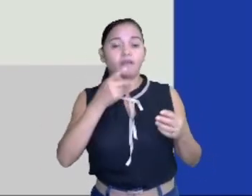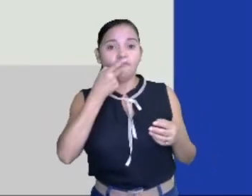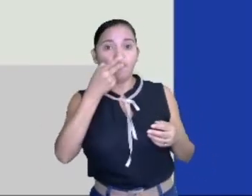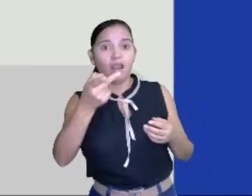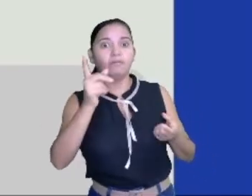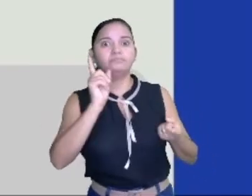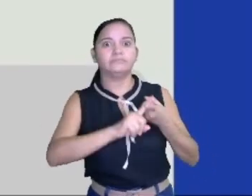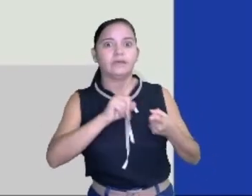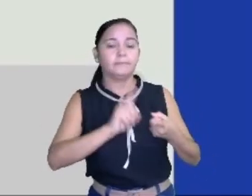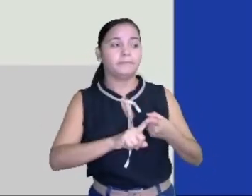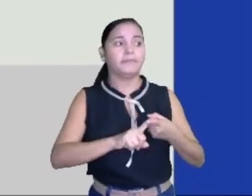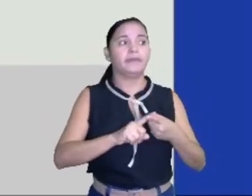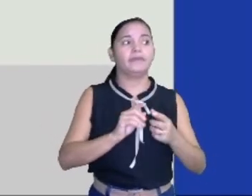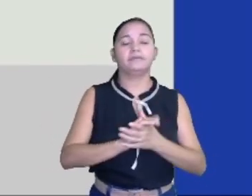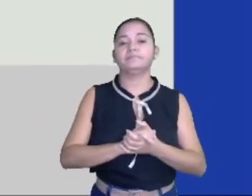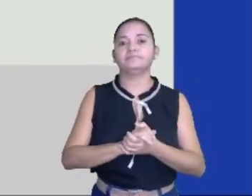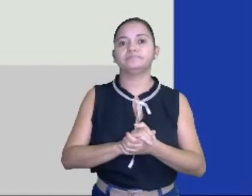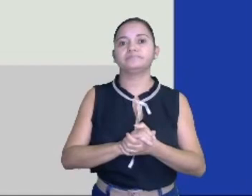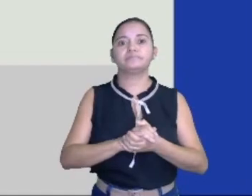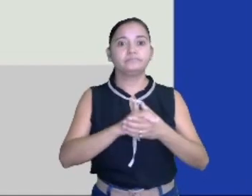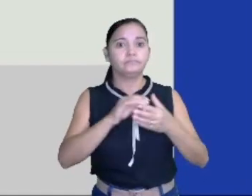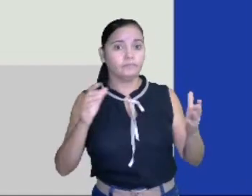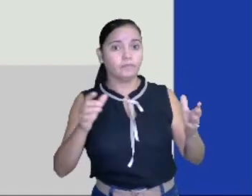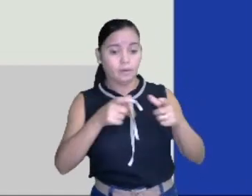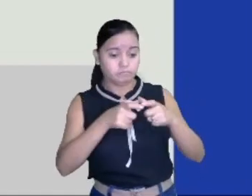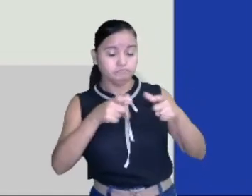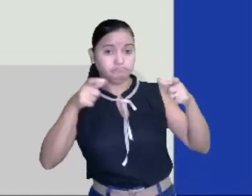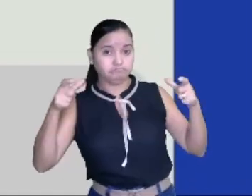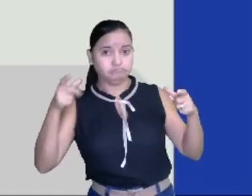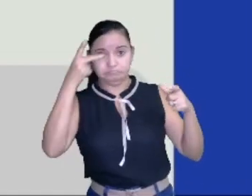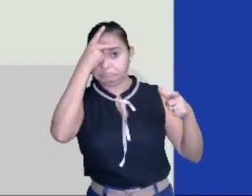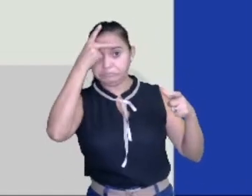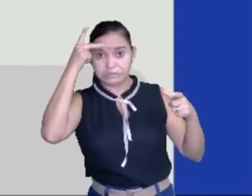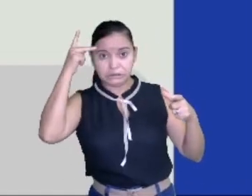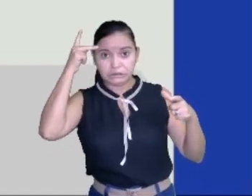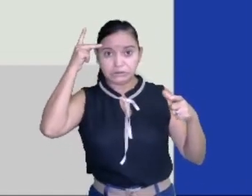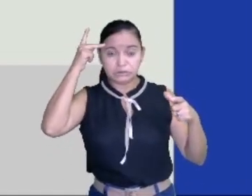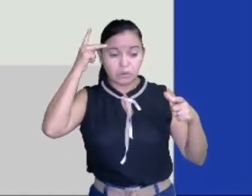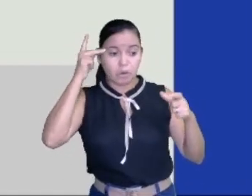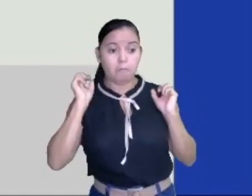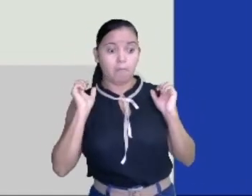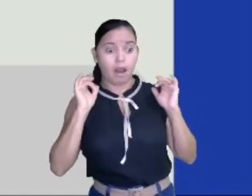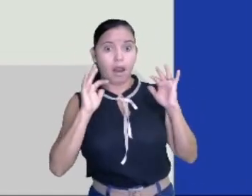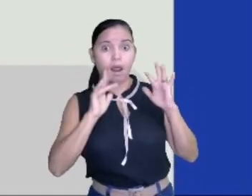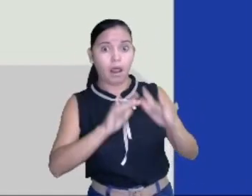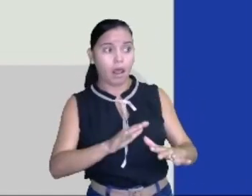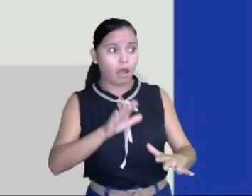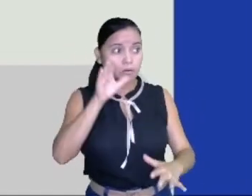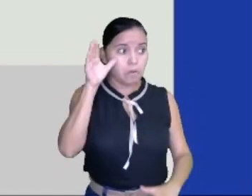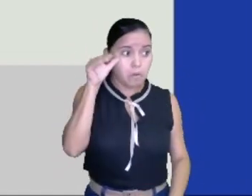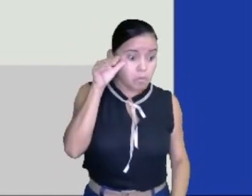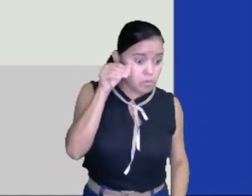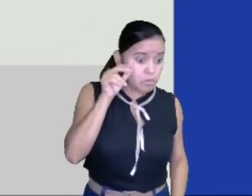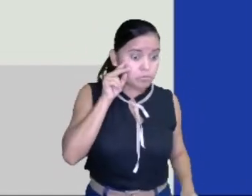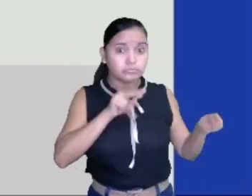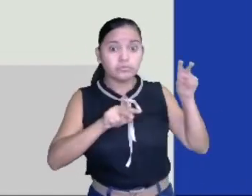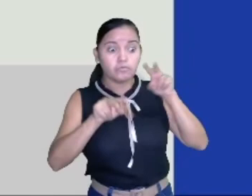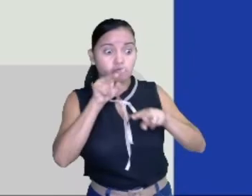que seria também uma quantidade grande de pessoas em torno de alguns acontecimentos, mas que não